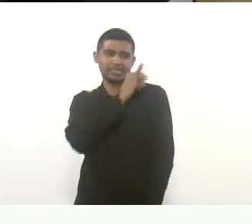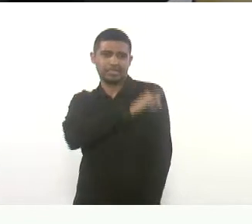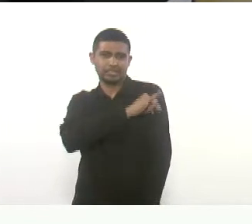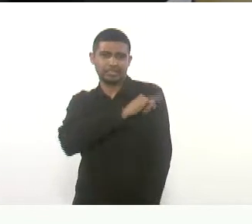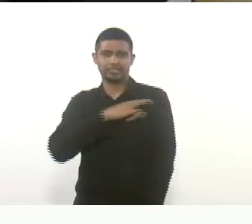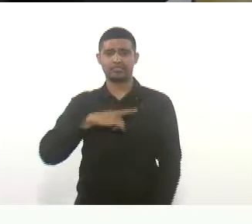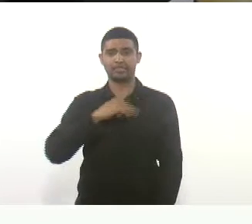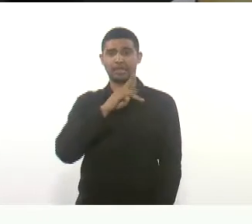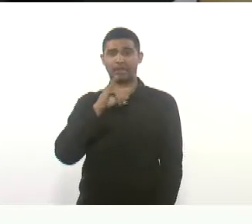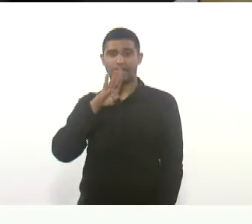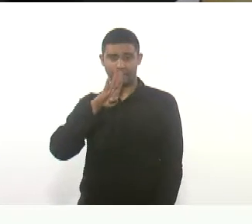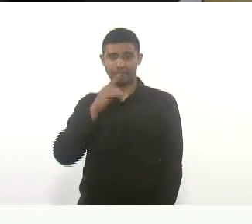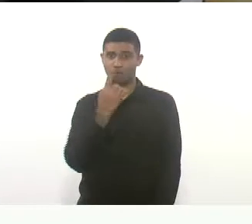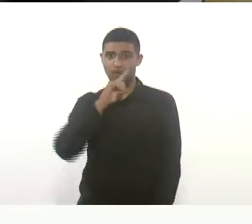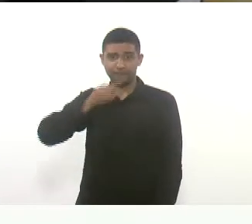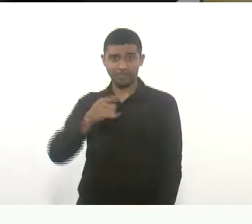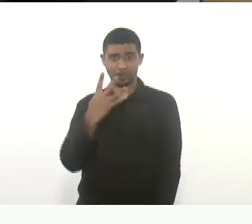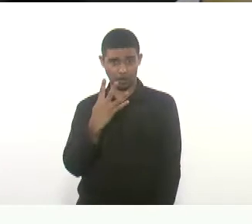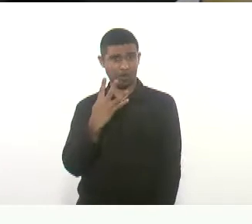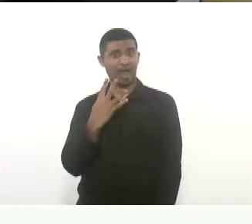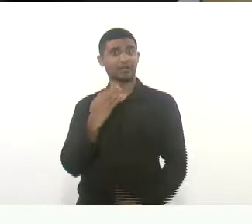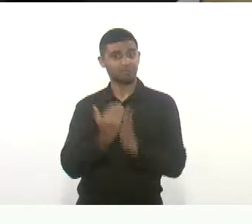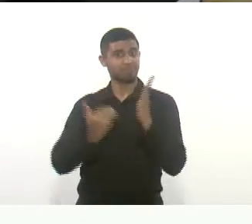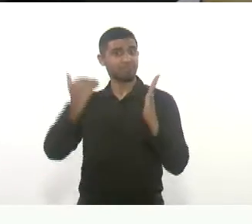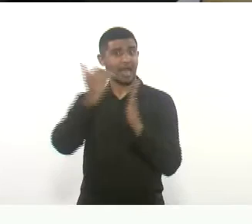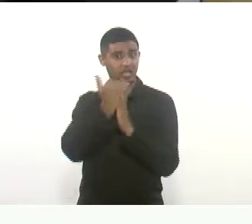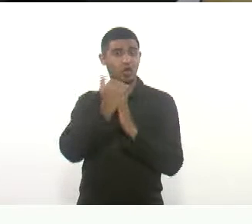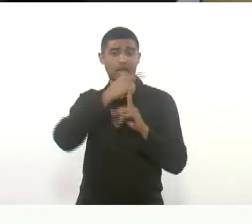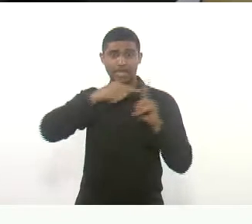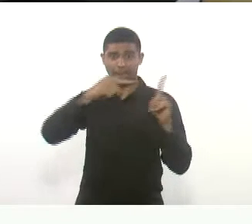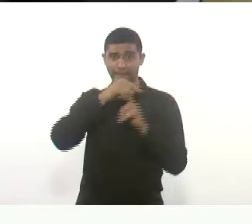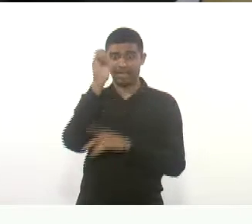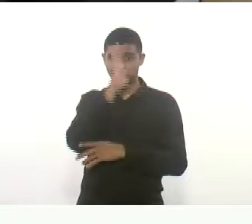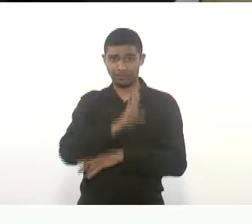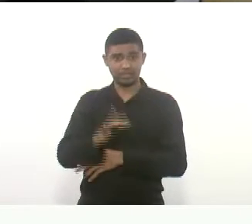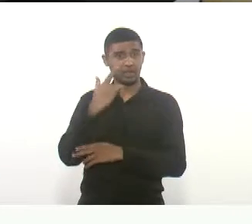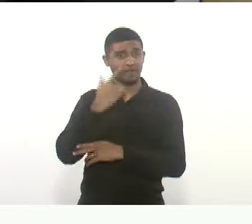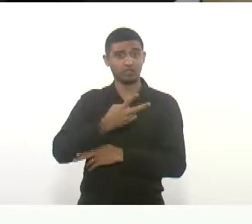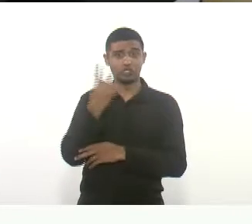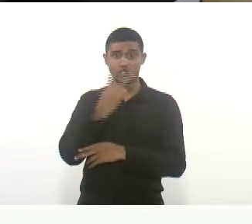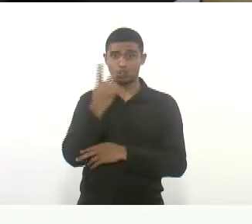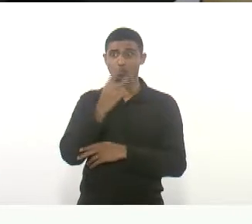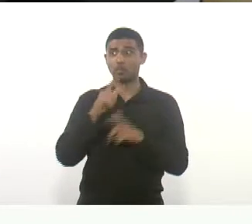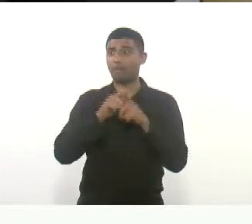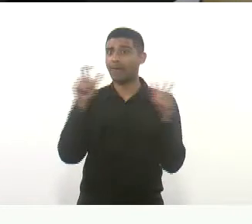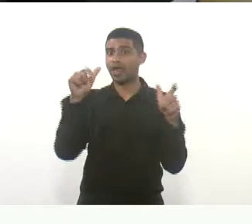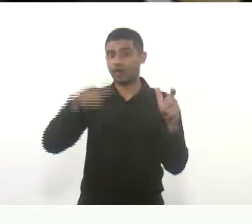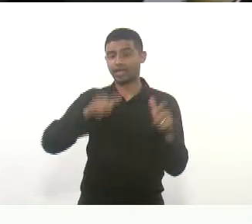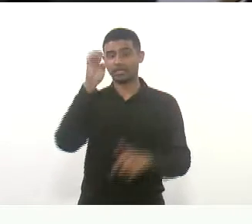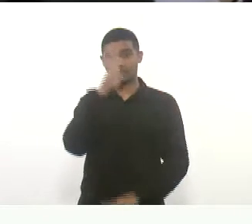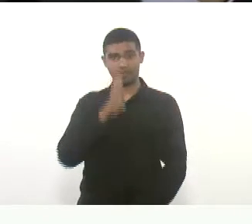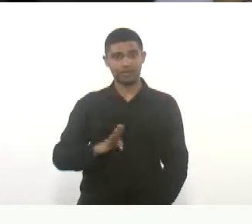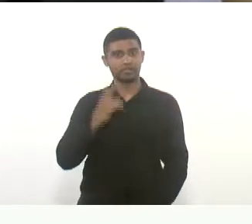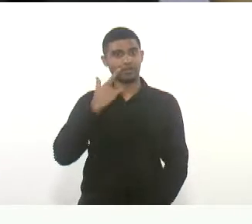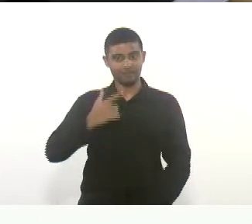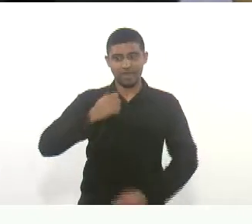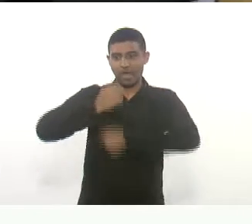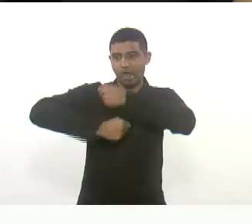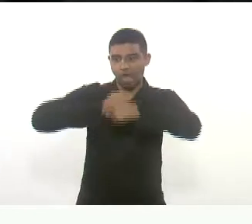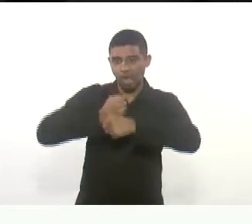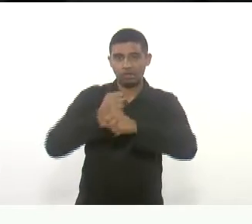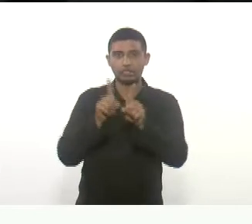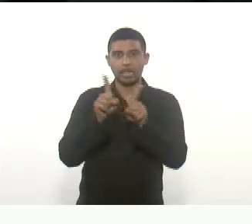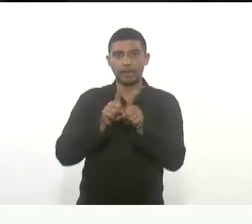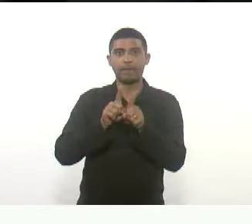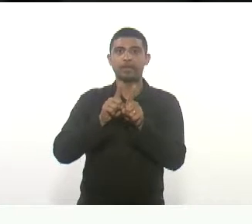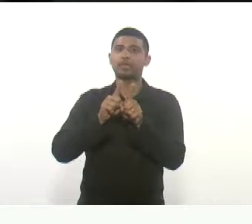per capita 1,4 vezes maior que a média brasileira e o segundo maior PIB entre os estados do Brasil, seu IDEB para os anos iniciais, finais e